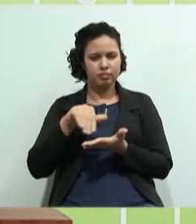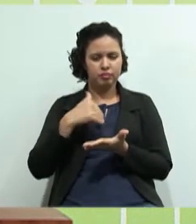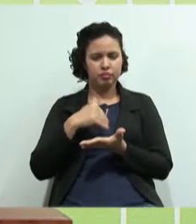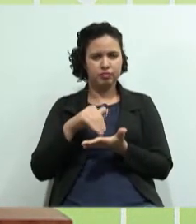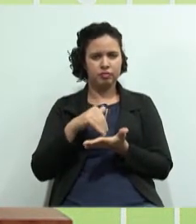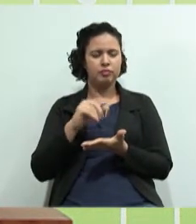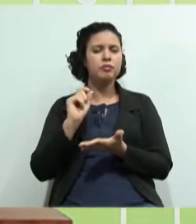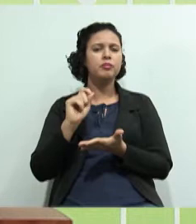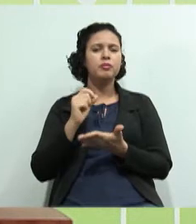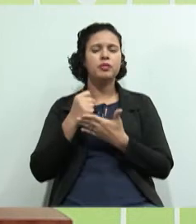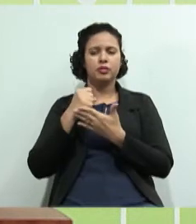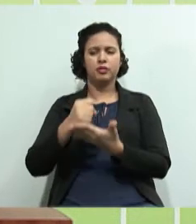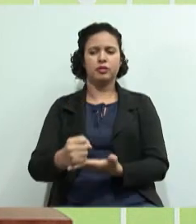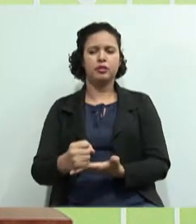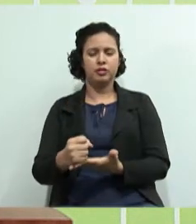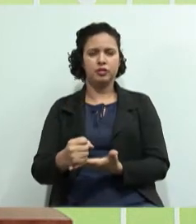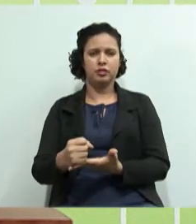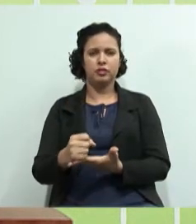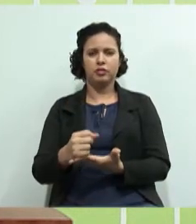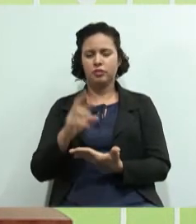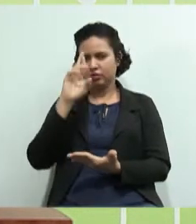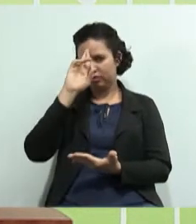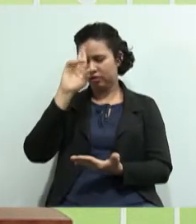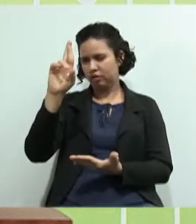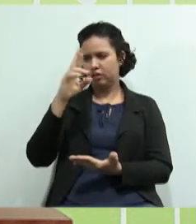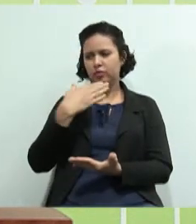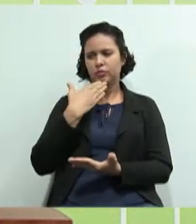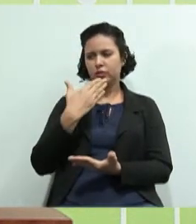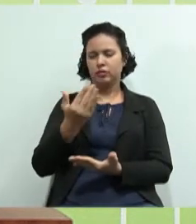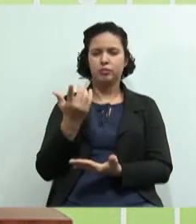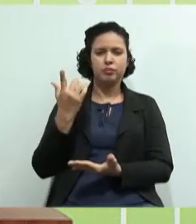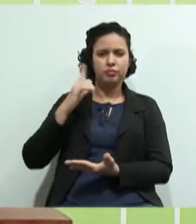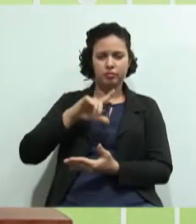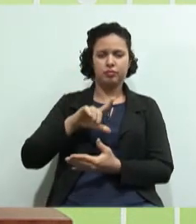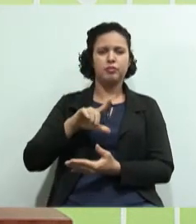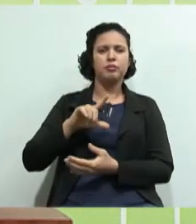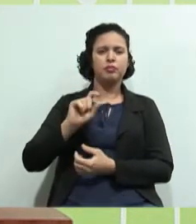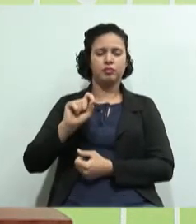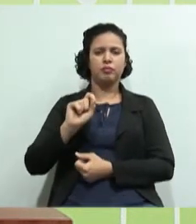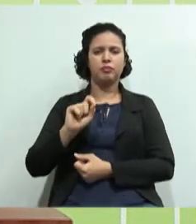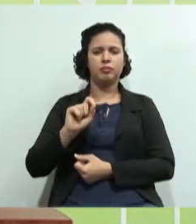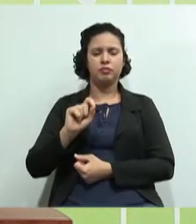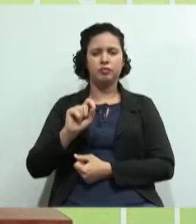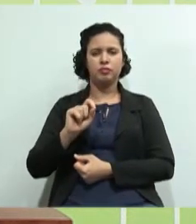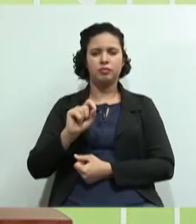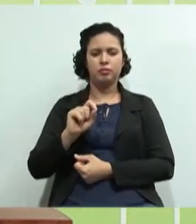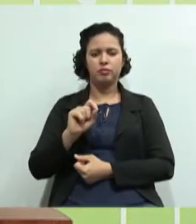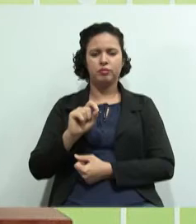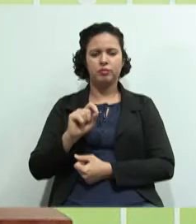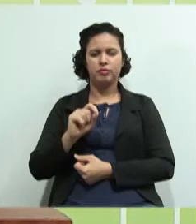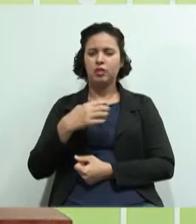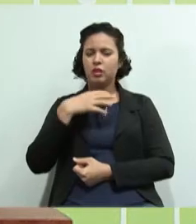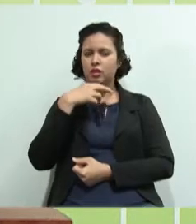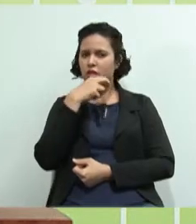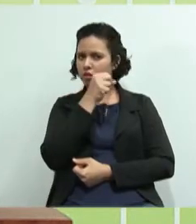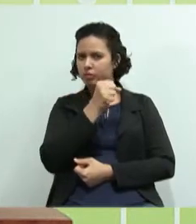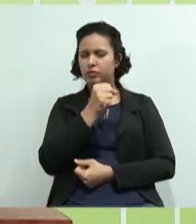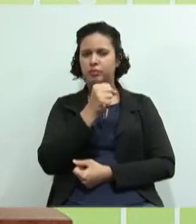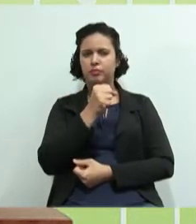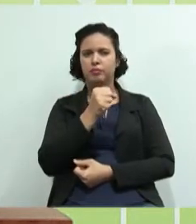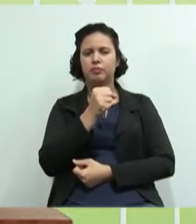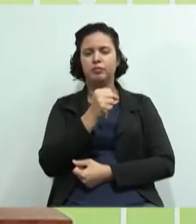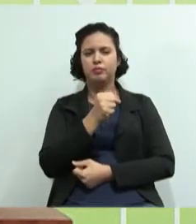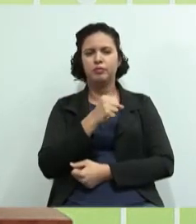ela atendeu a solicitação do chefe, né, do chefe dela, do diretor lá, de forma muito mais